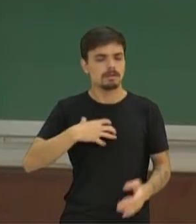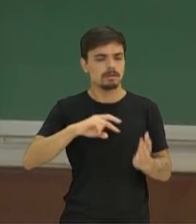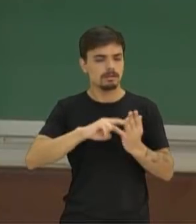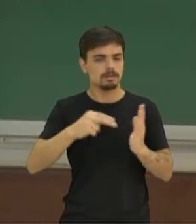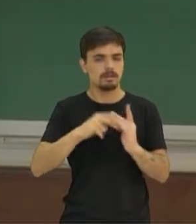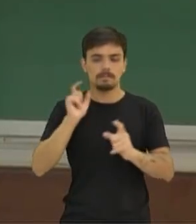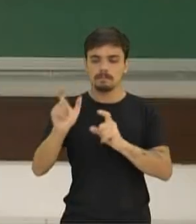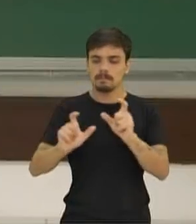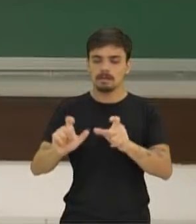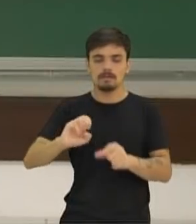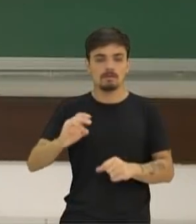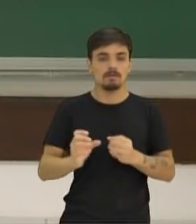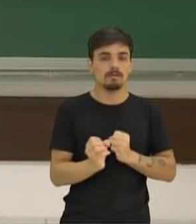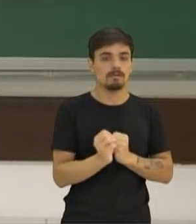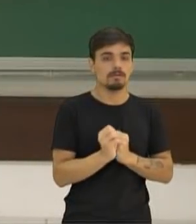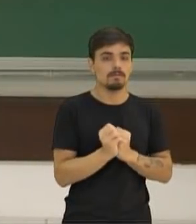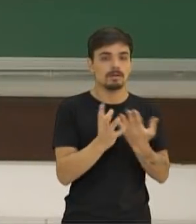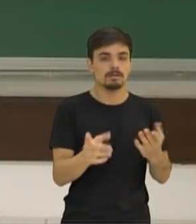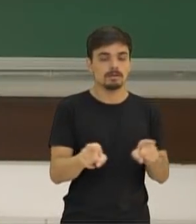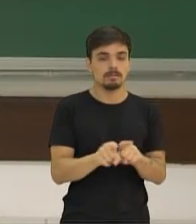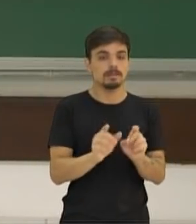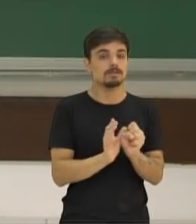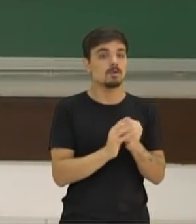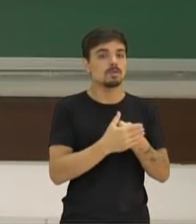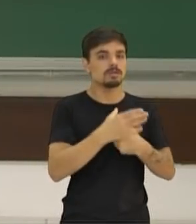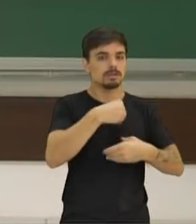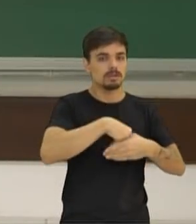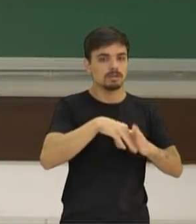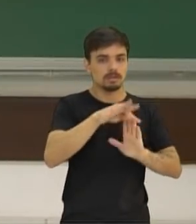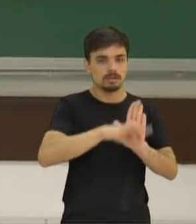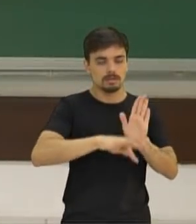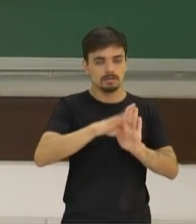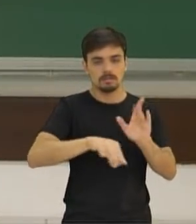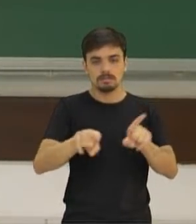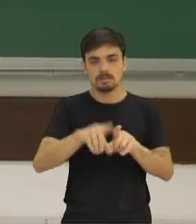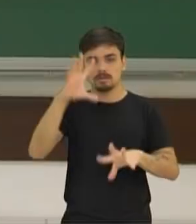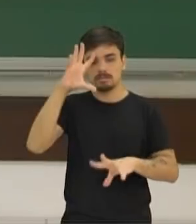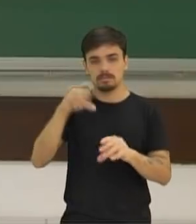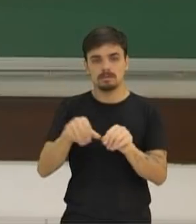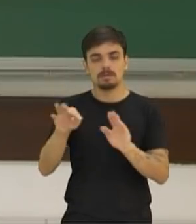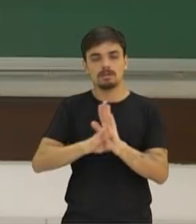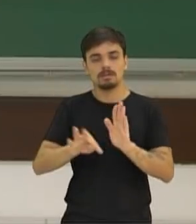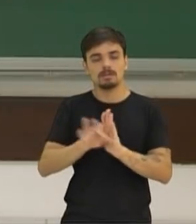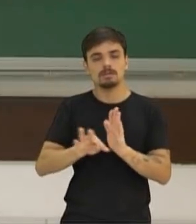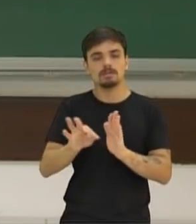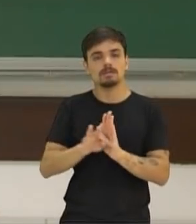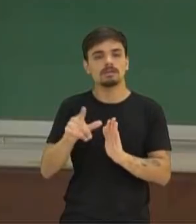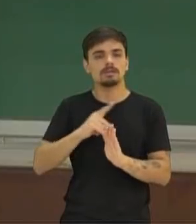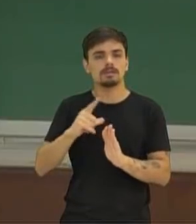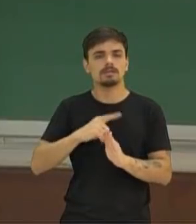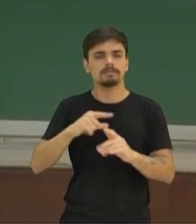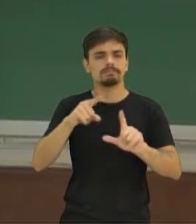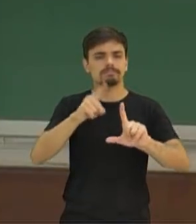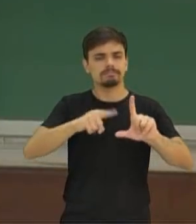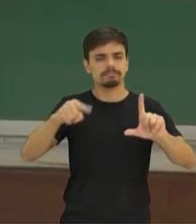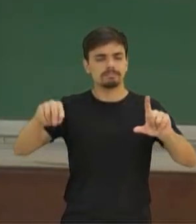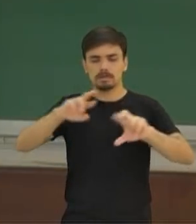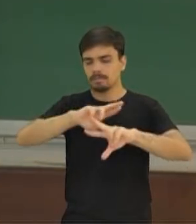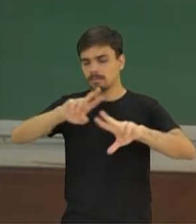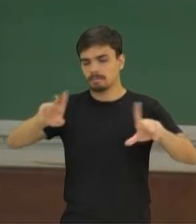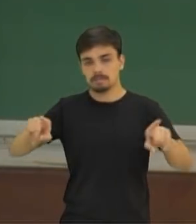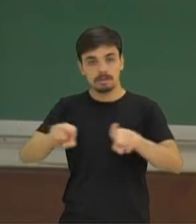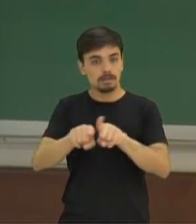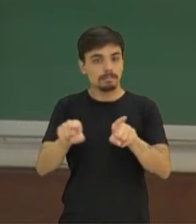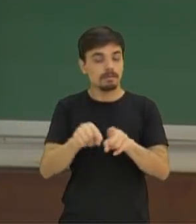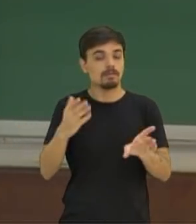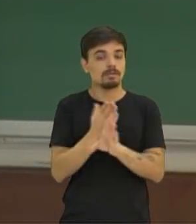em um sentido implícito no texto. Interpretar texto com auxílio de material gráfico diverso.